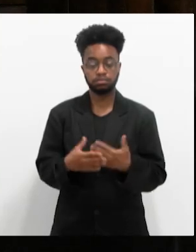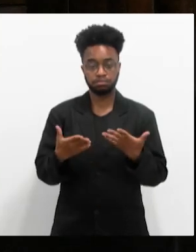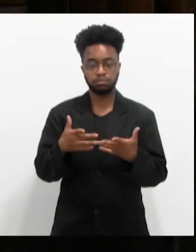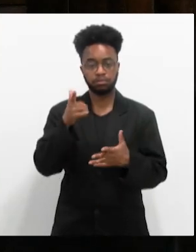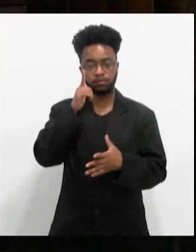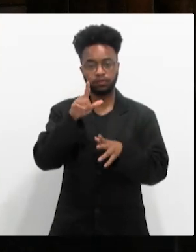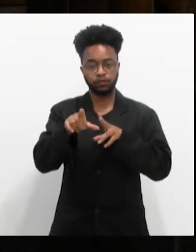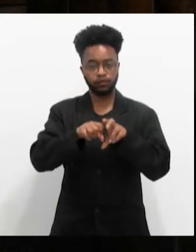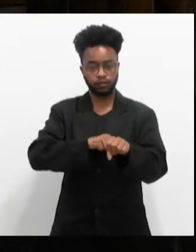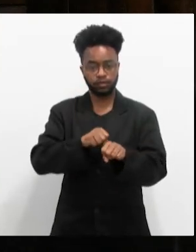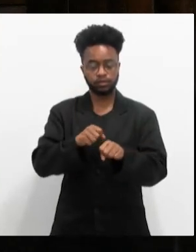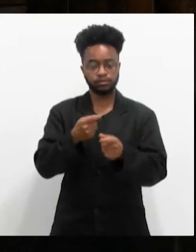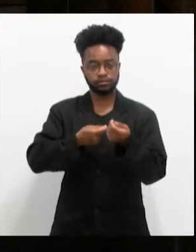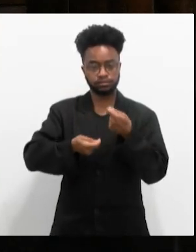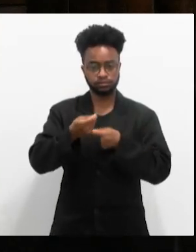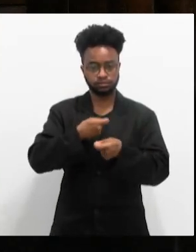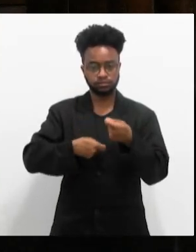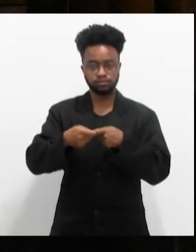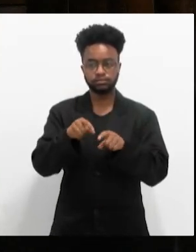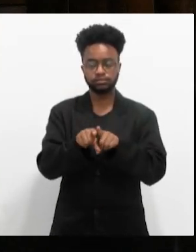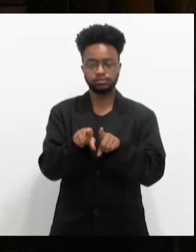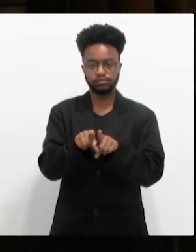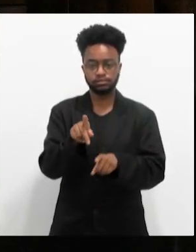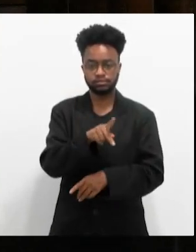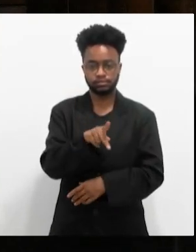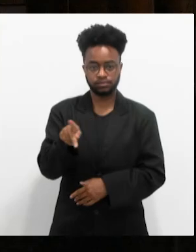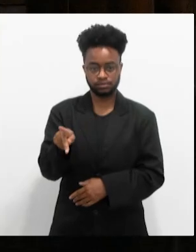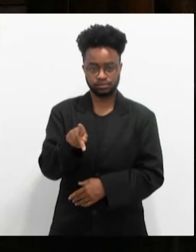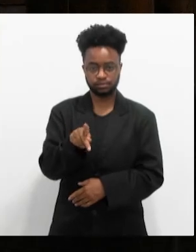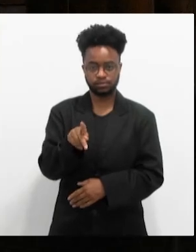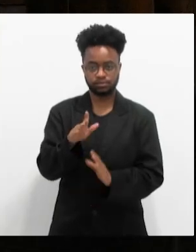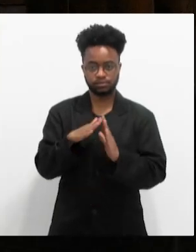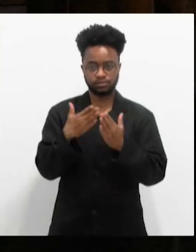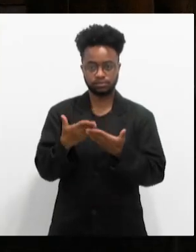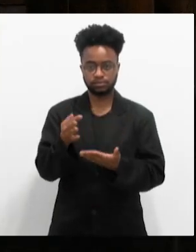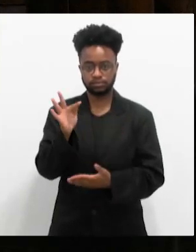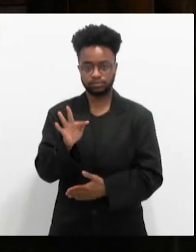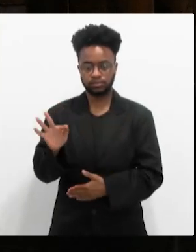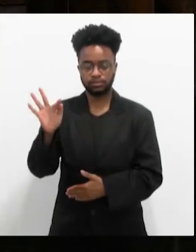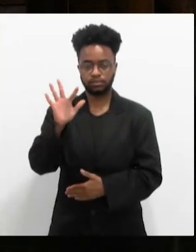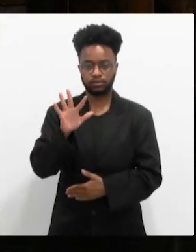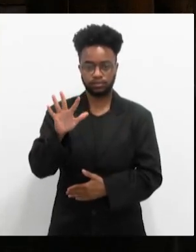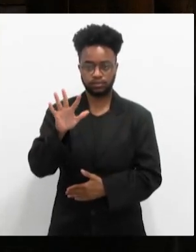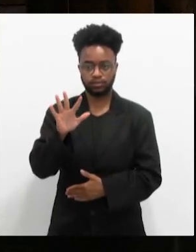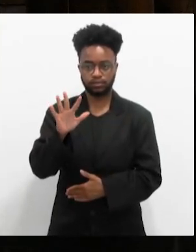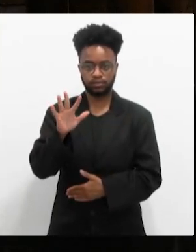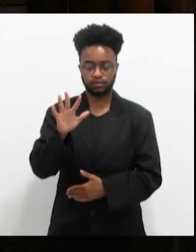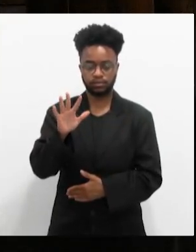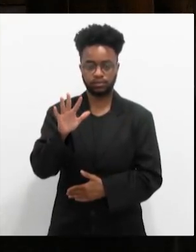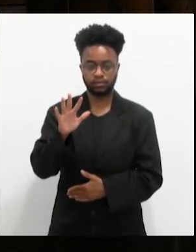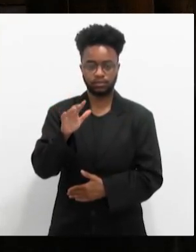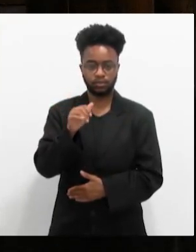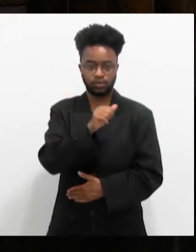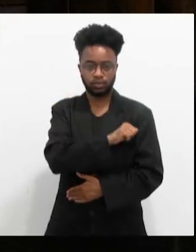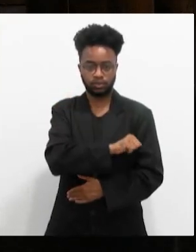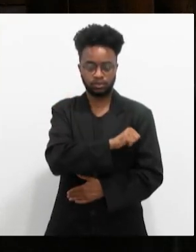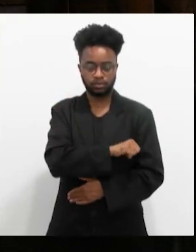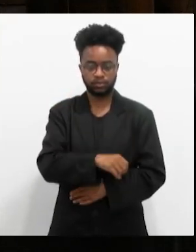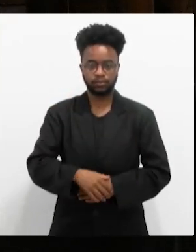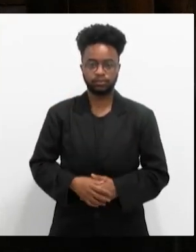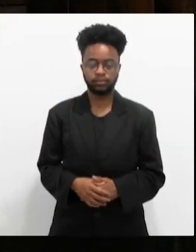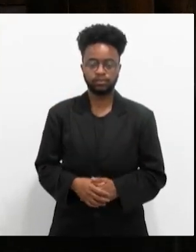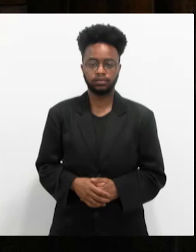economista. Aliás, também professor da Escola Federal Fluminense.